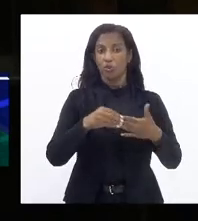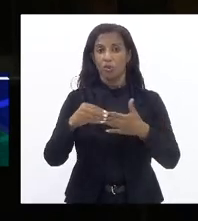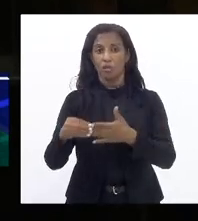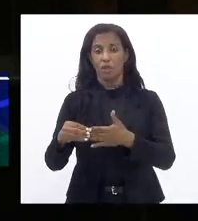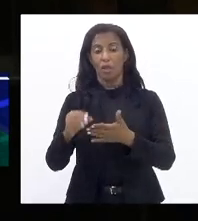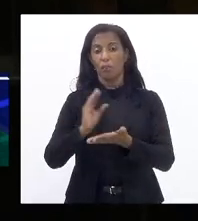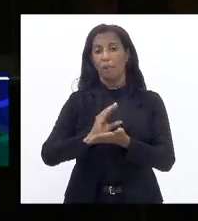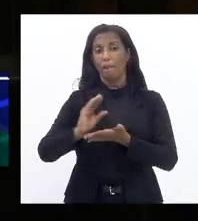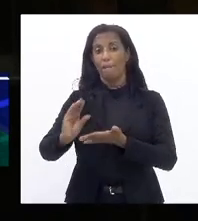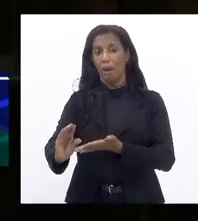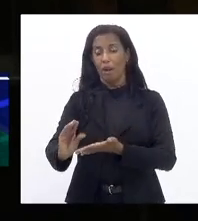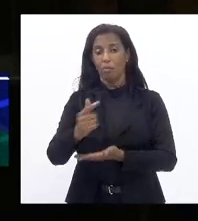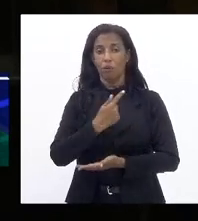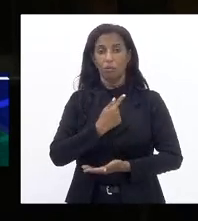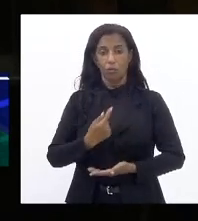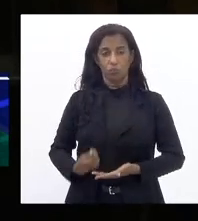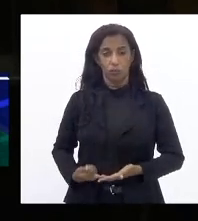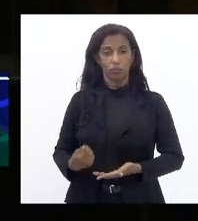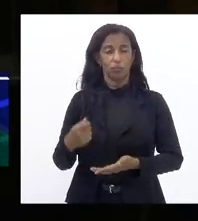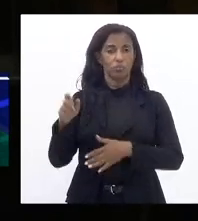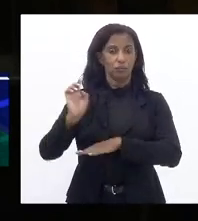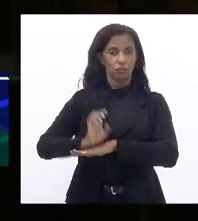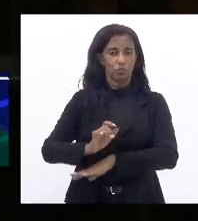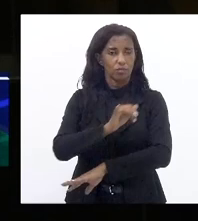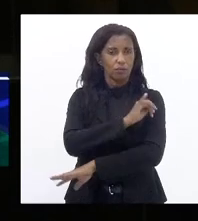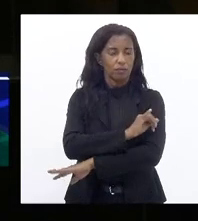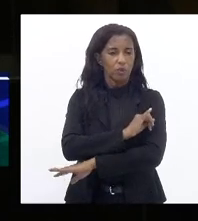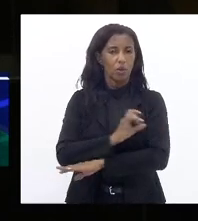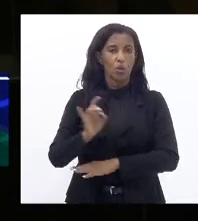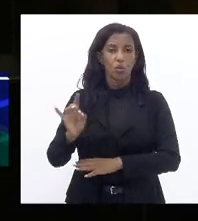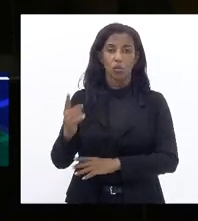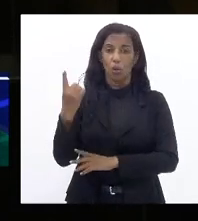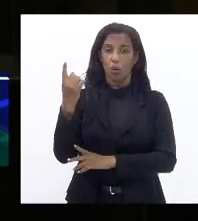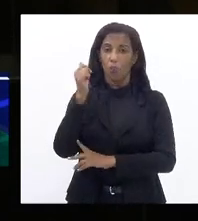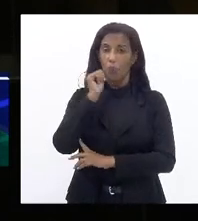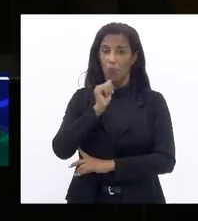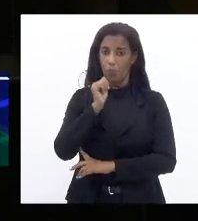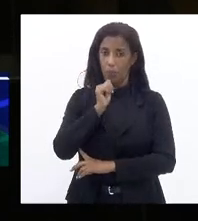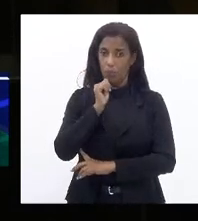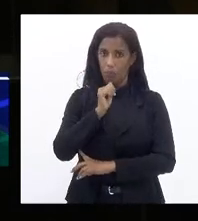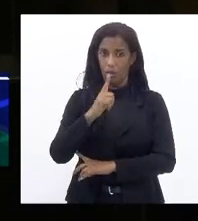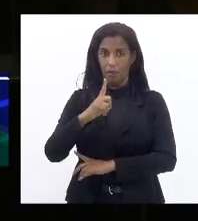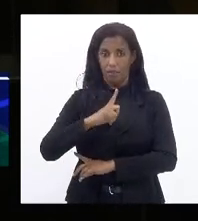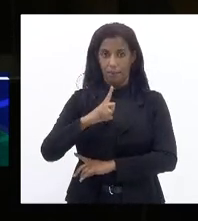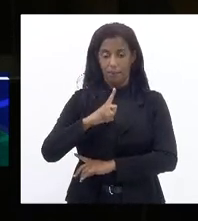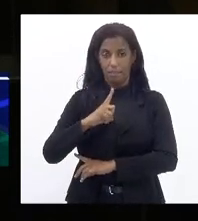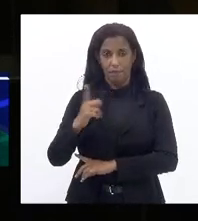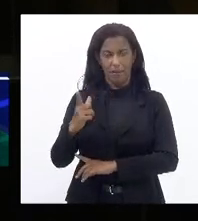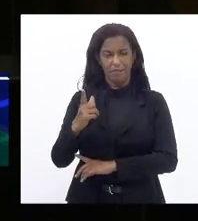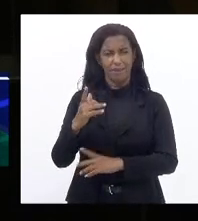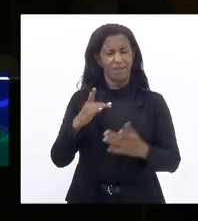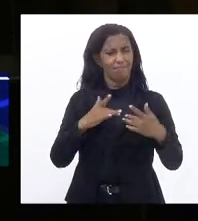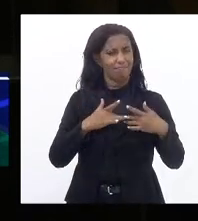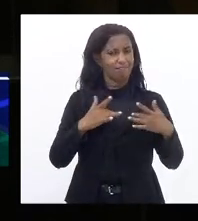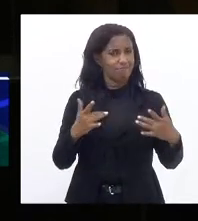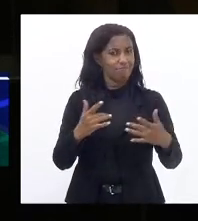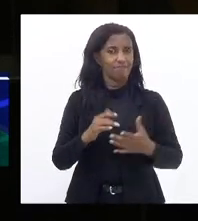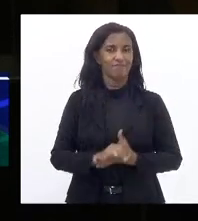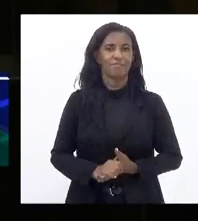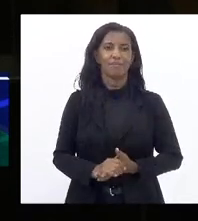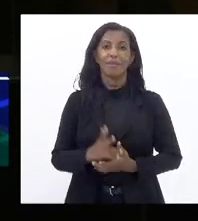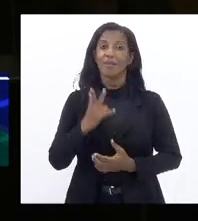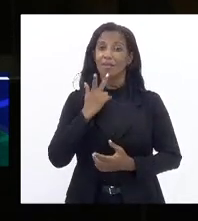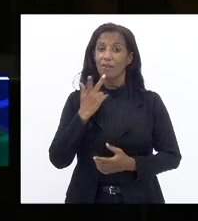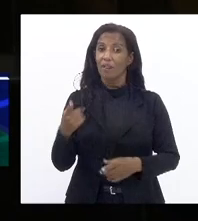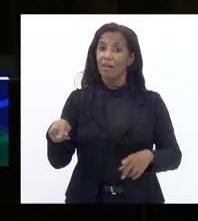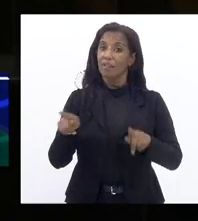financiados pelo governo do Estado do Rio de Janeiro. Somente uma mulher para ter essa sensibilidade e dizer